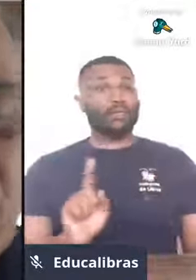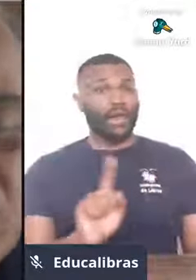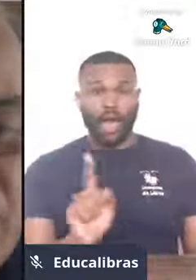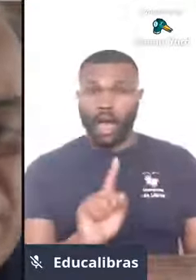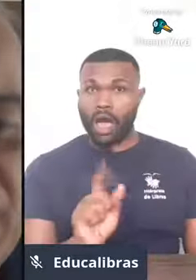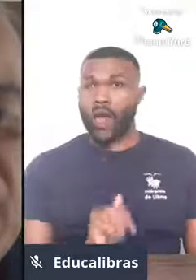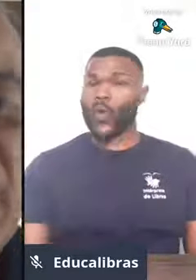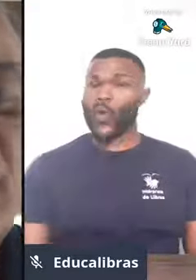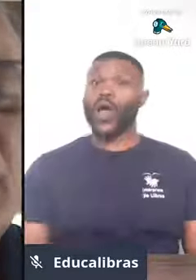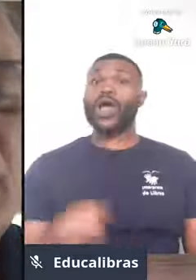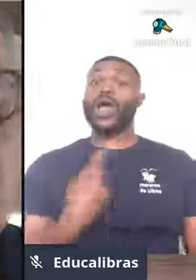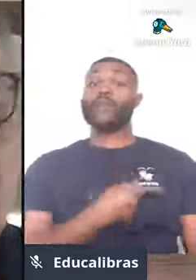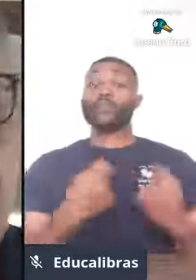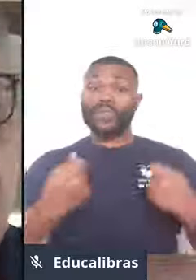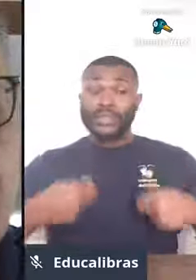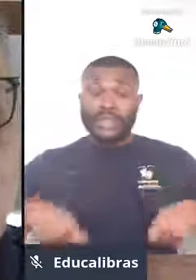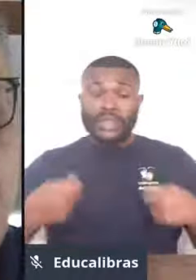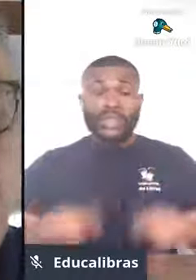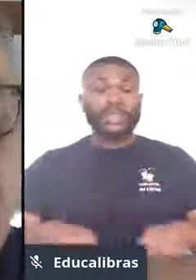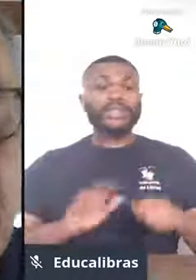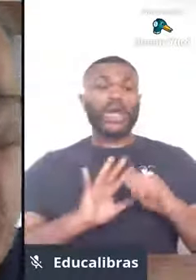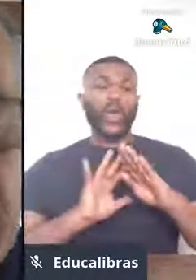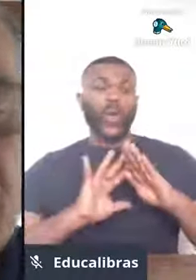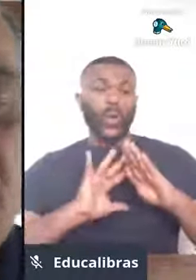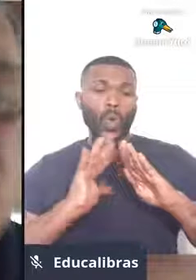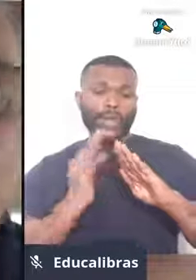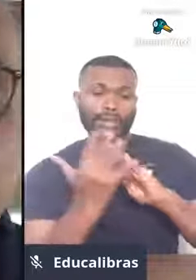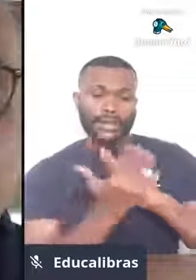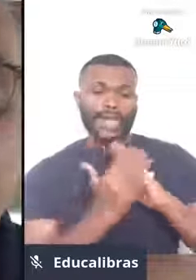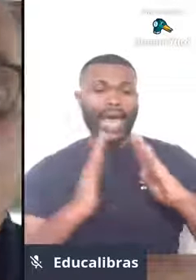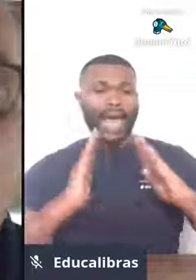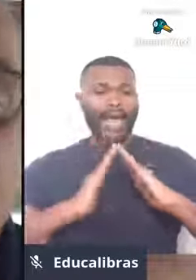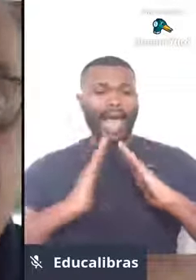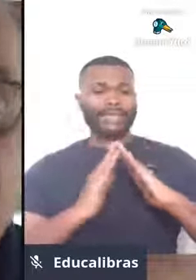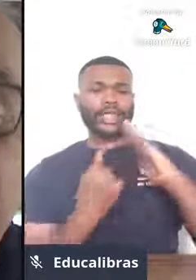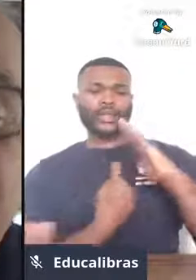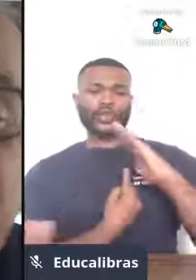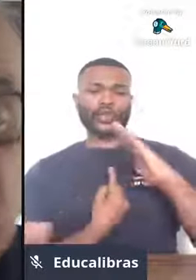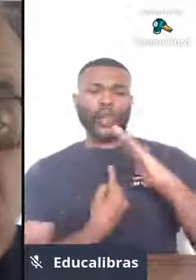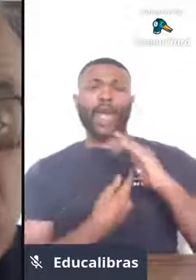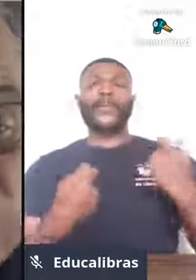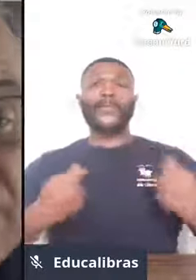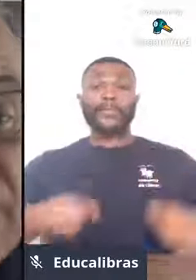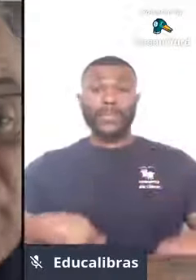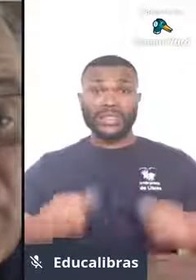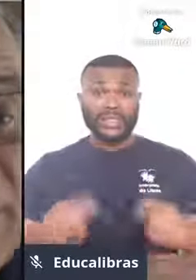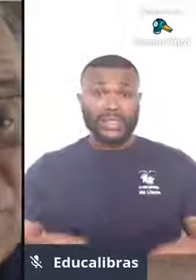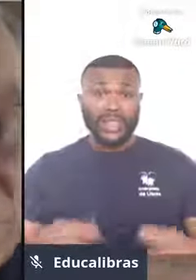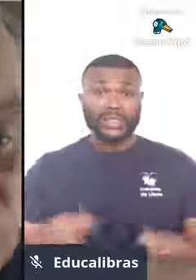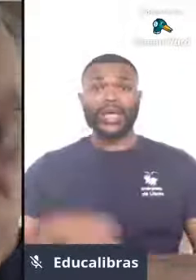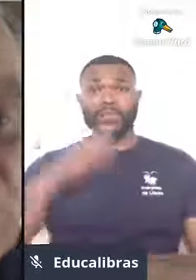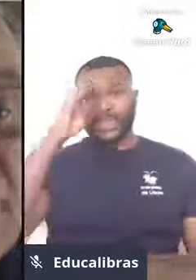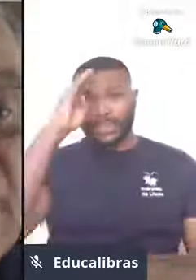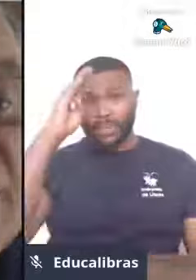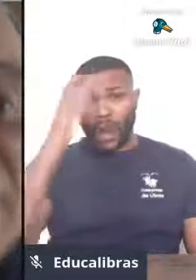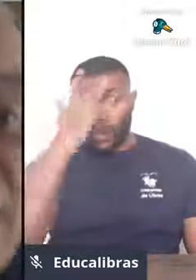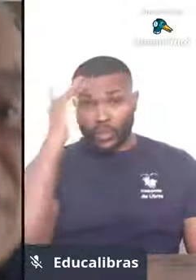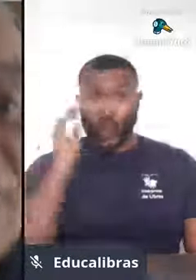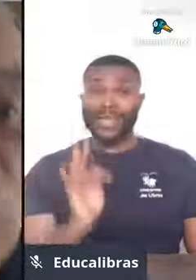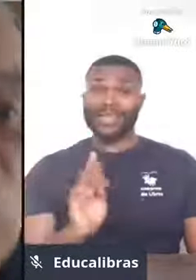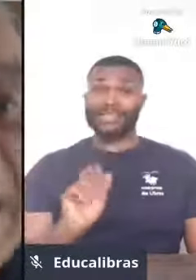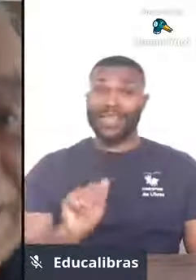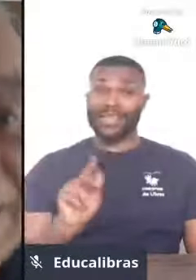nossa quarentena, precisamos de ficar isolado em casa, principalmente as pessoas tetraplégicas, como você,